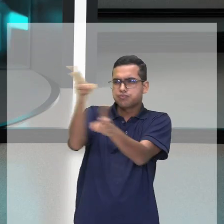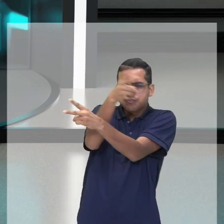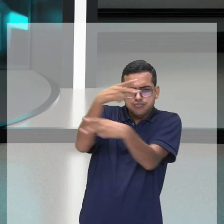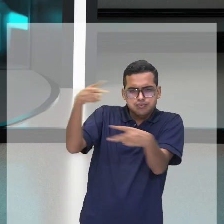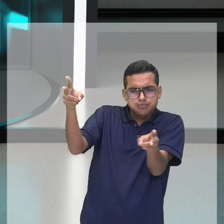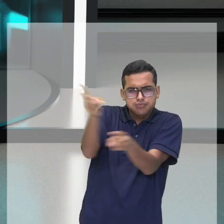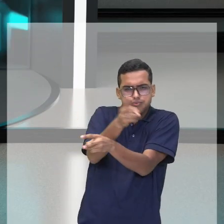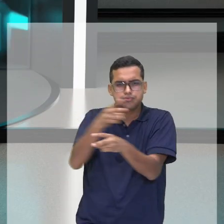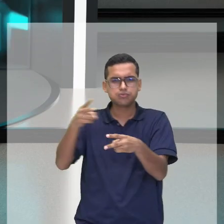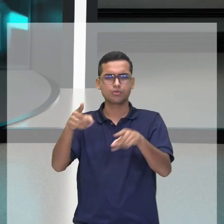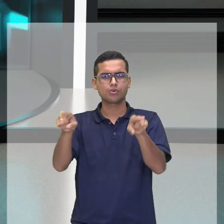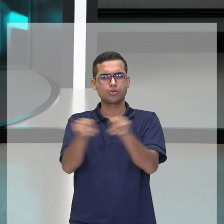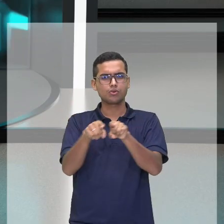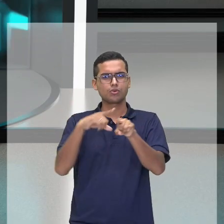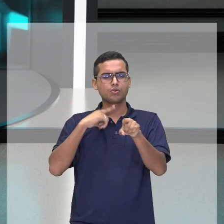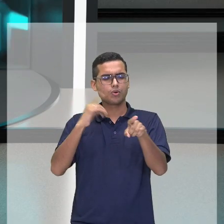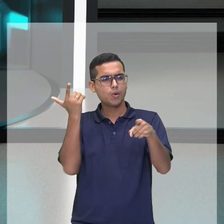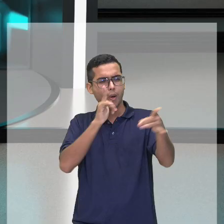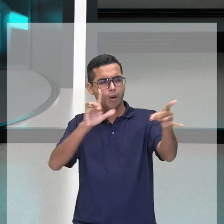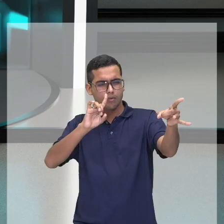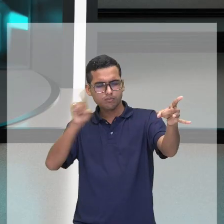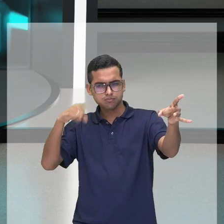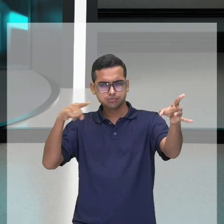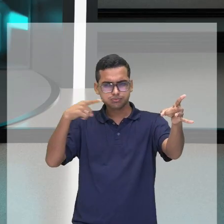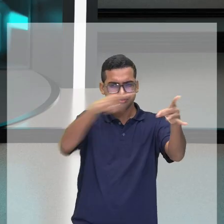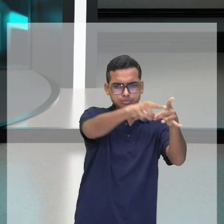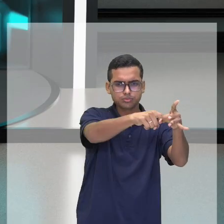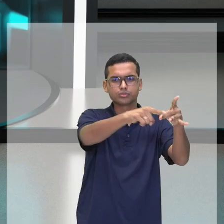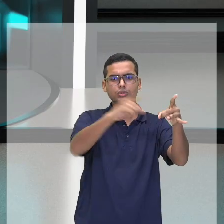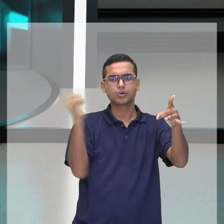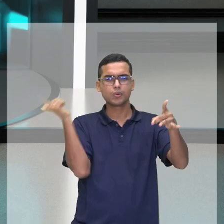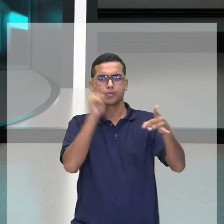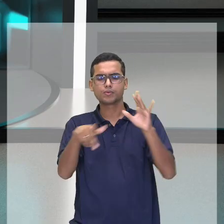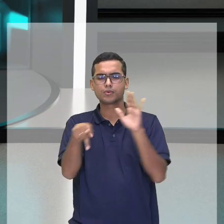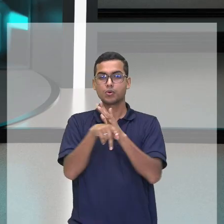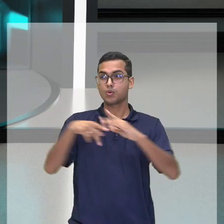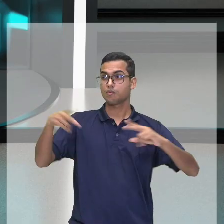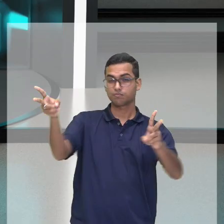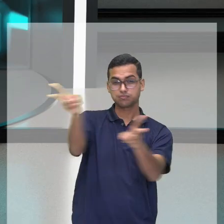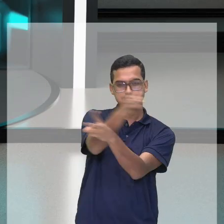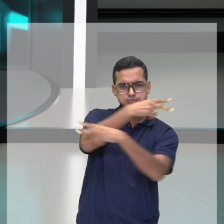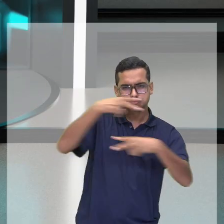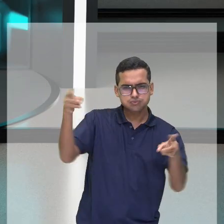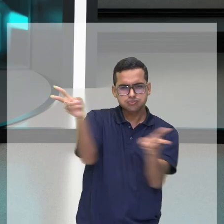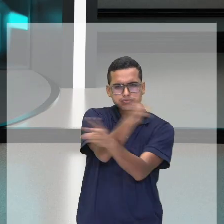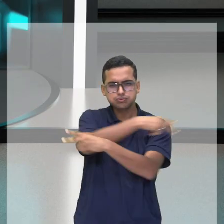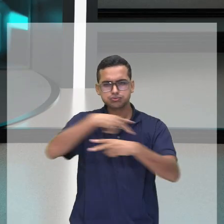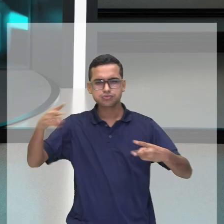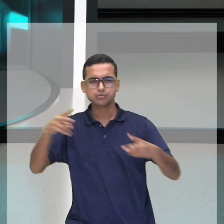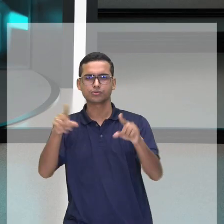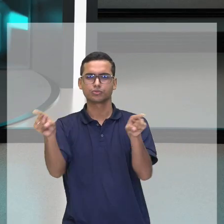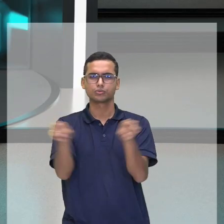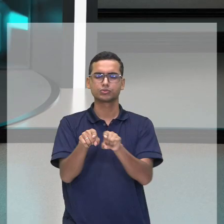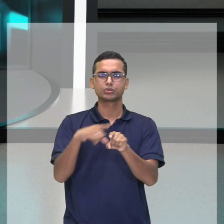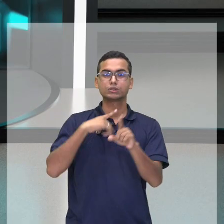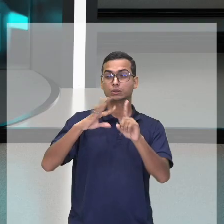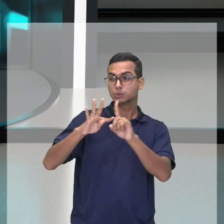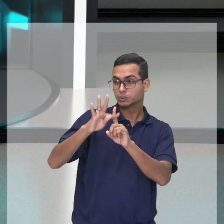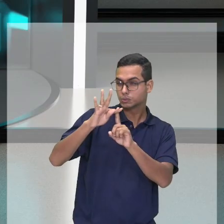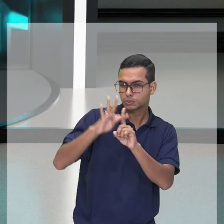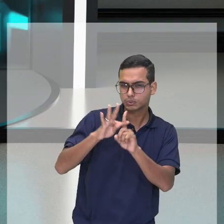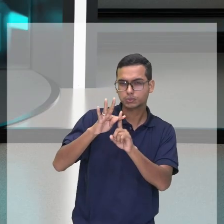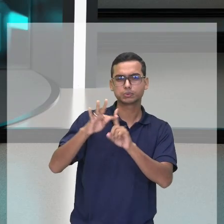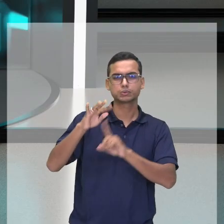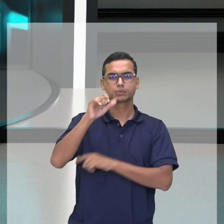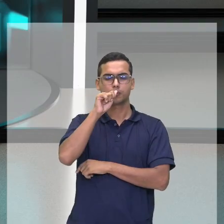influenciam na aerodinâmica da flecha, né? Como o vento, a direção do vento, temperatura do